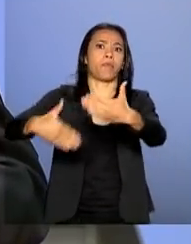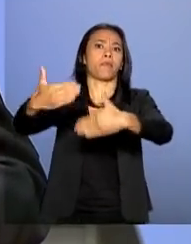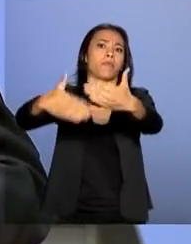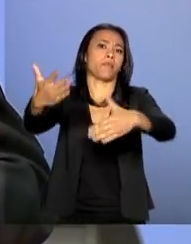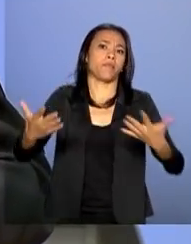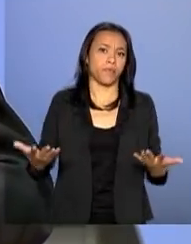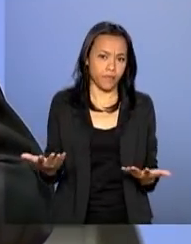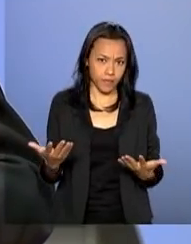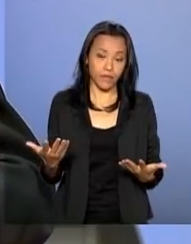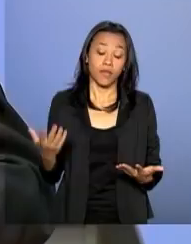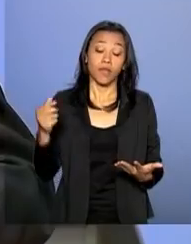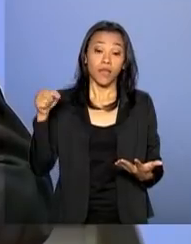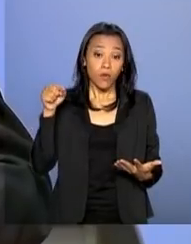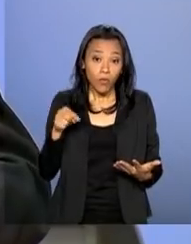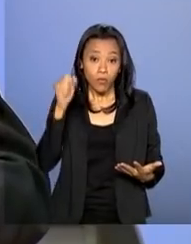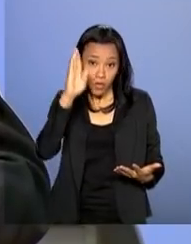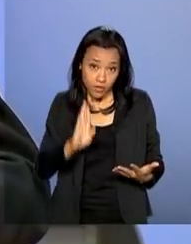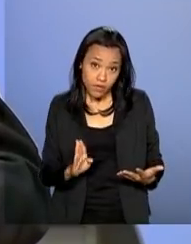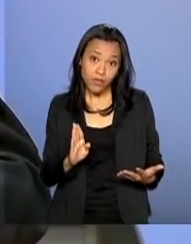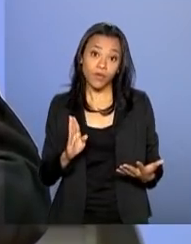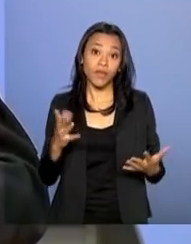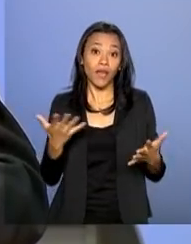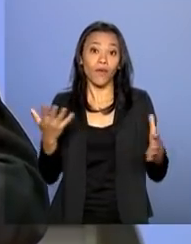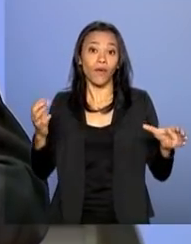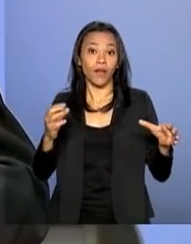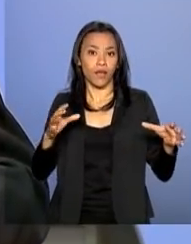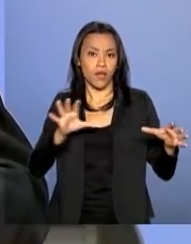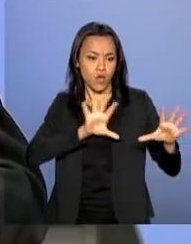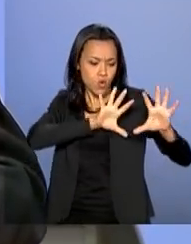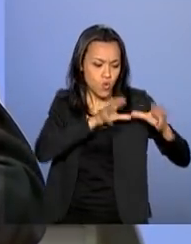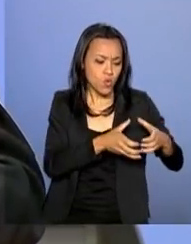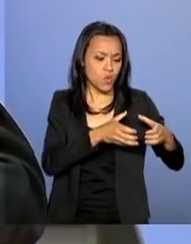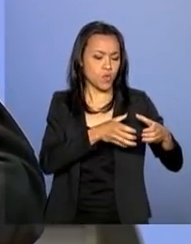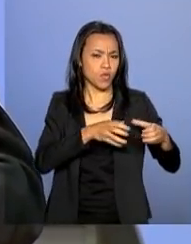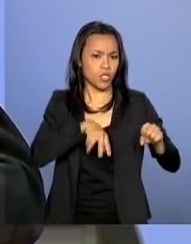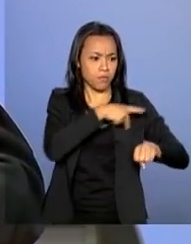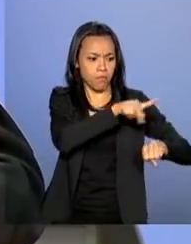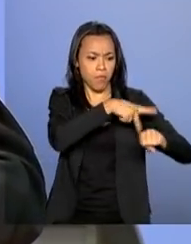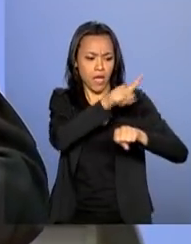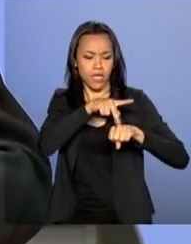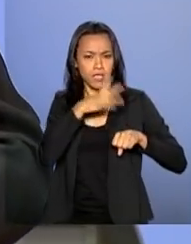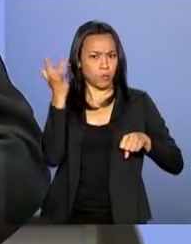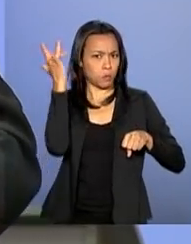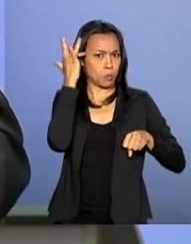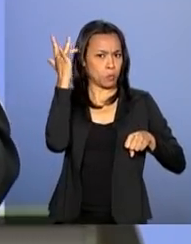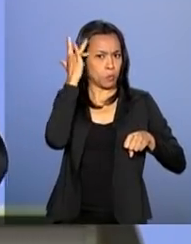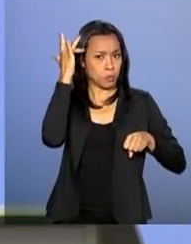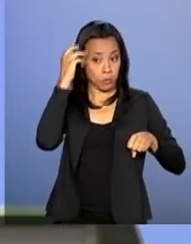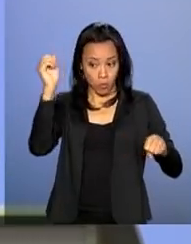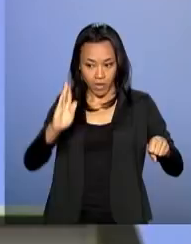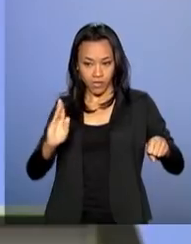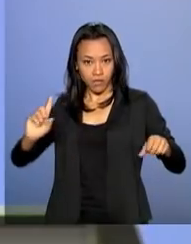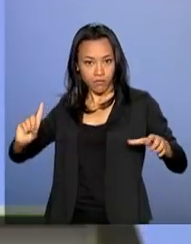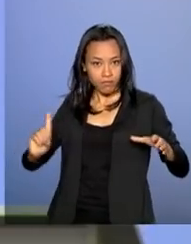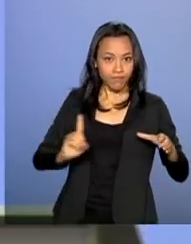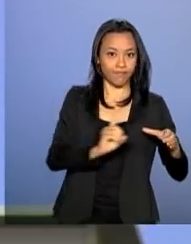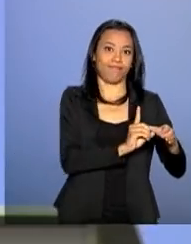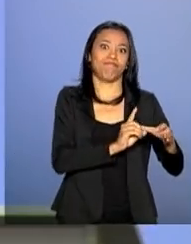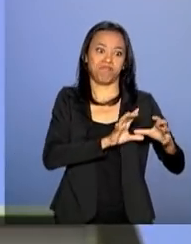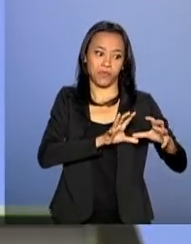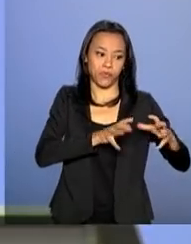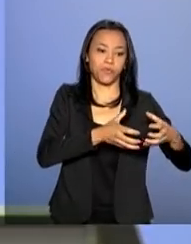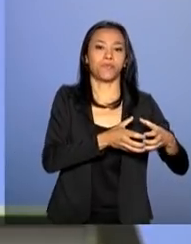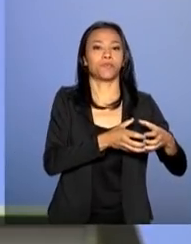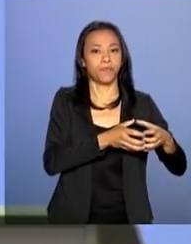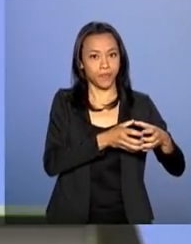que passa a integrar o seletíssimo clube de países que dispõe